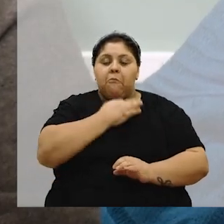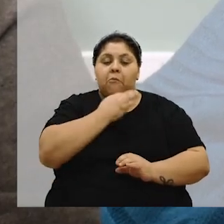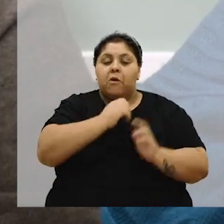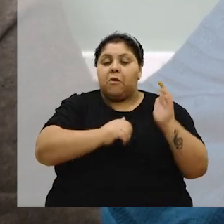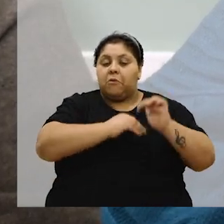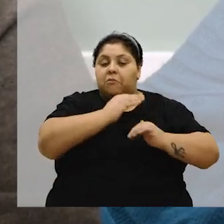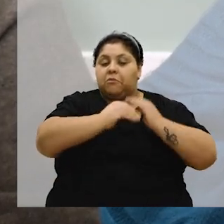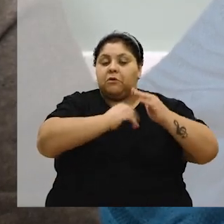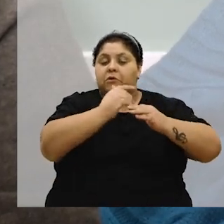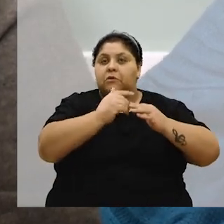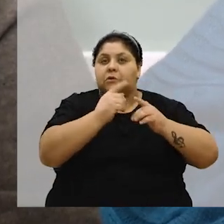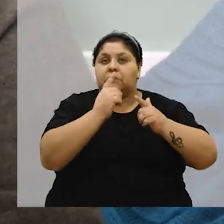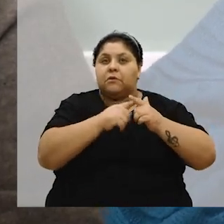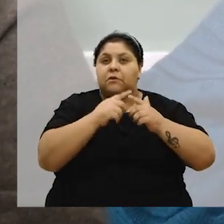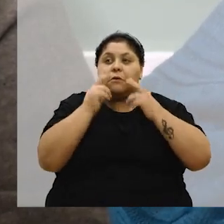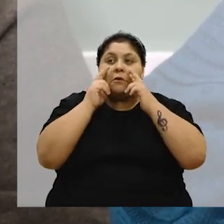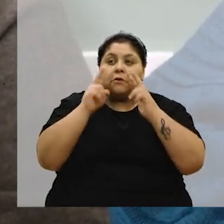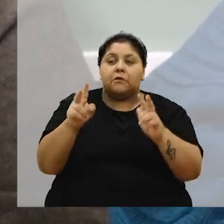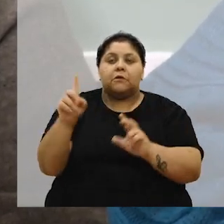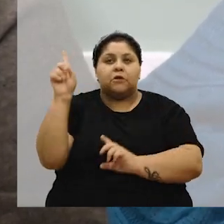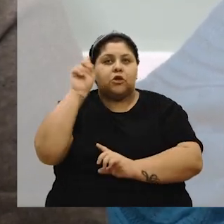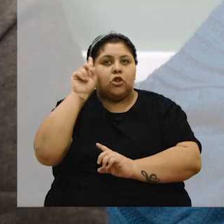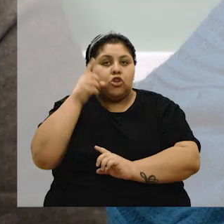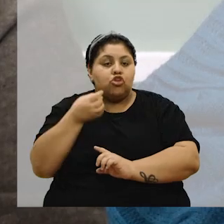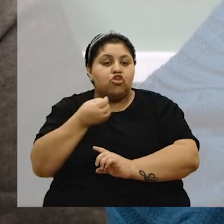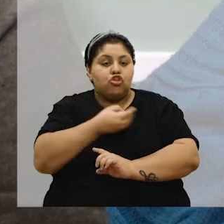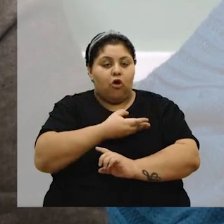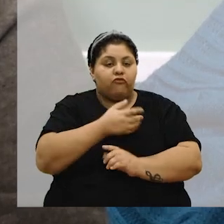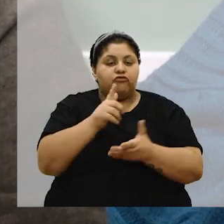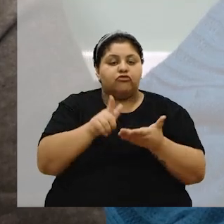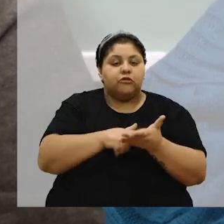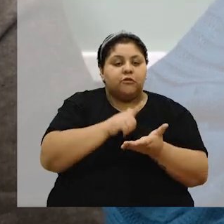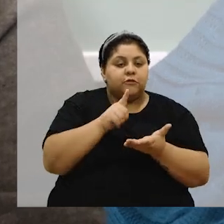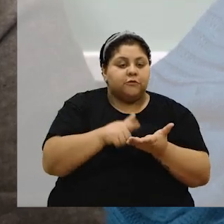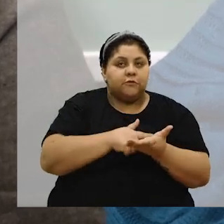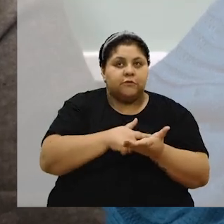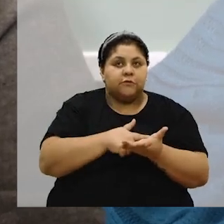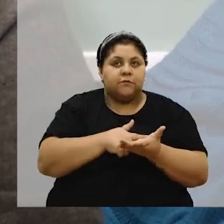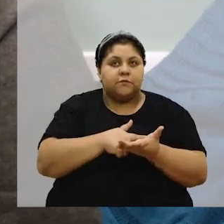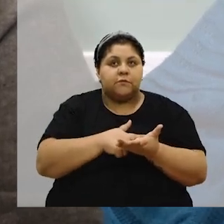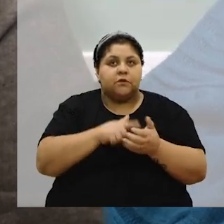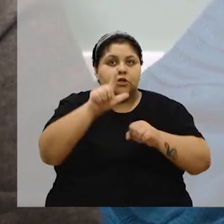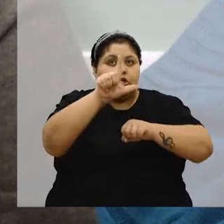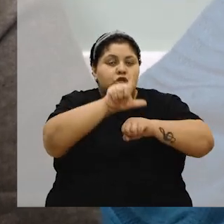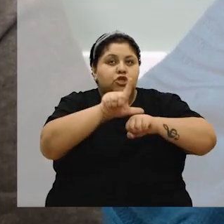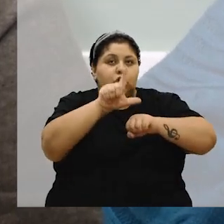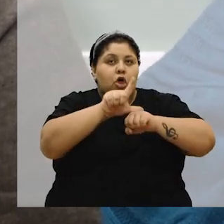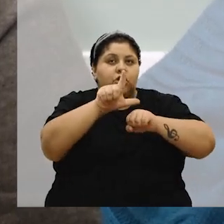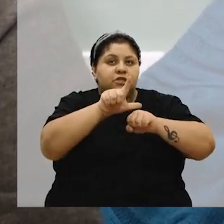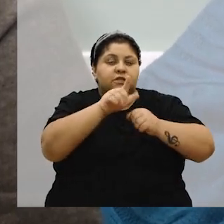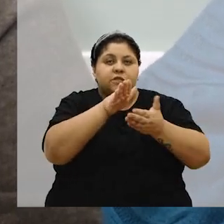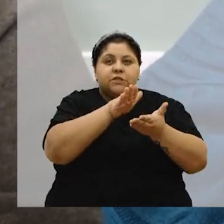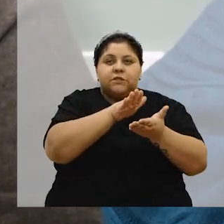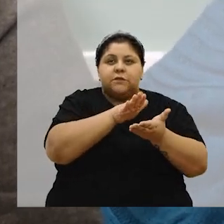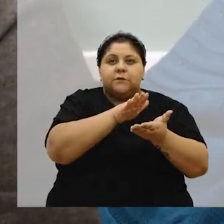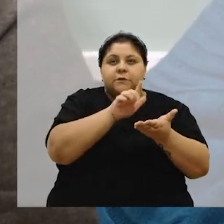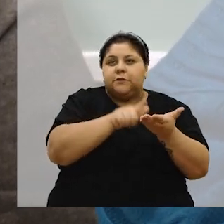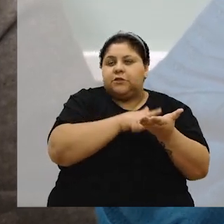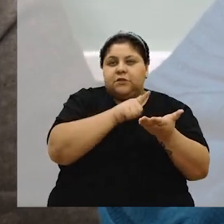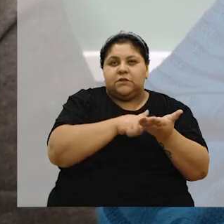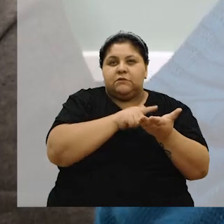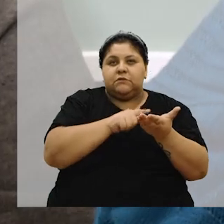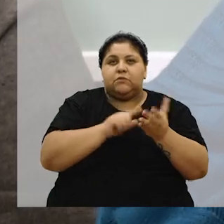um desenvolvimento muito grande, porque a gente vê todo dia novos lançamentos de editoras pelo Brasil inteiro.